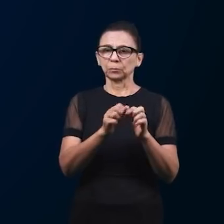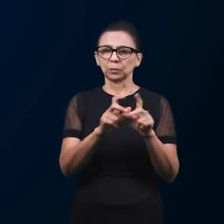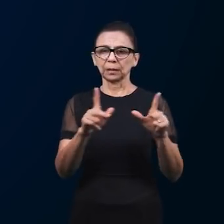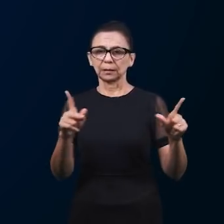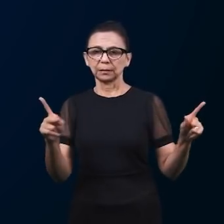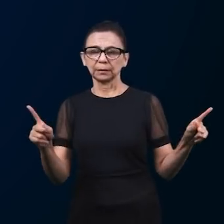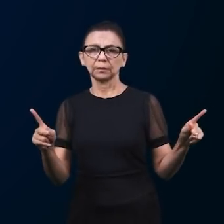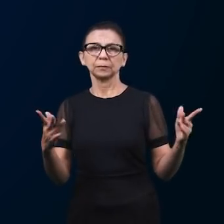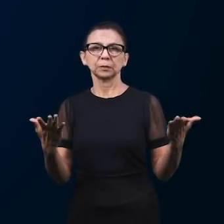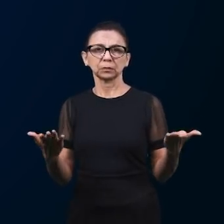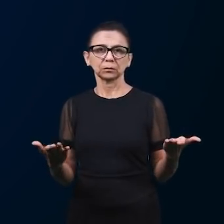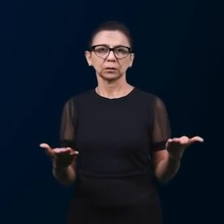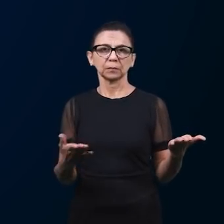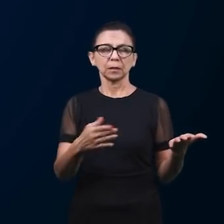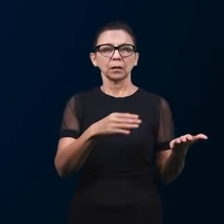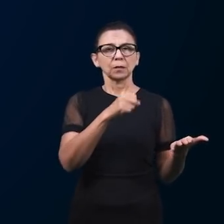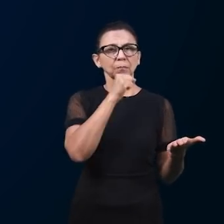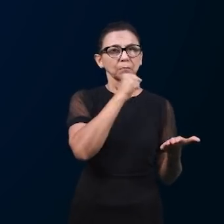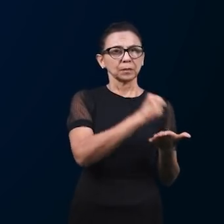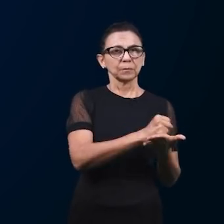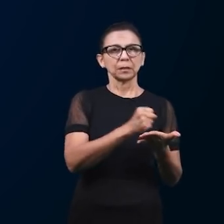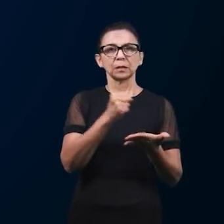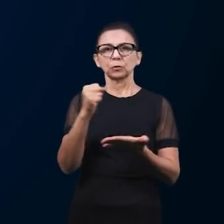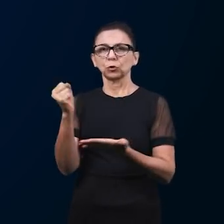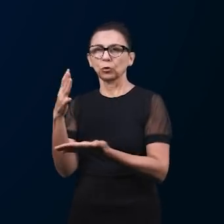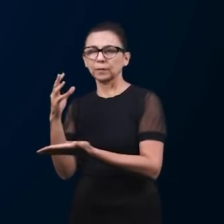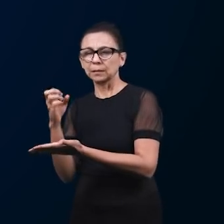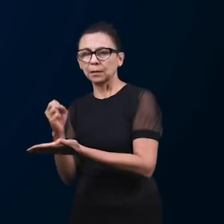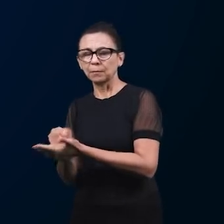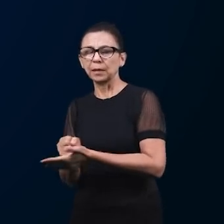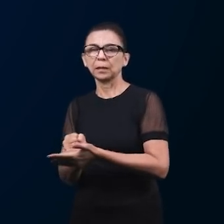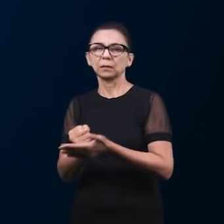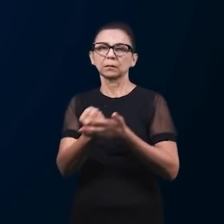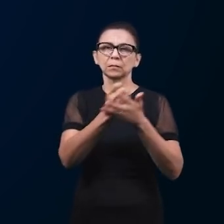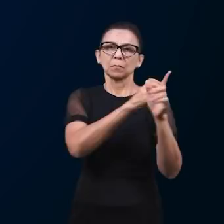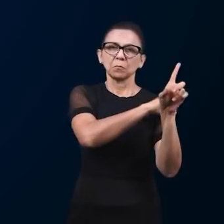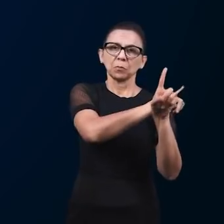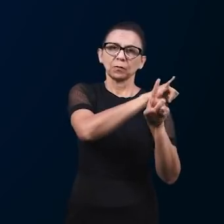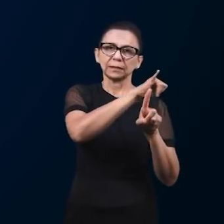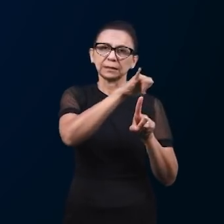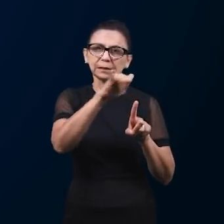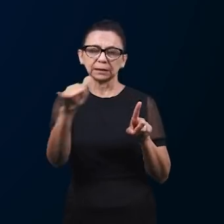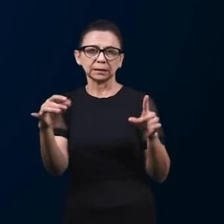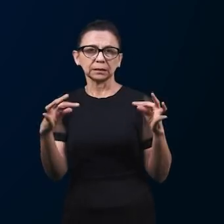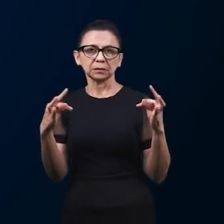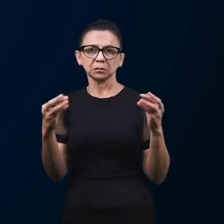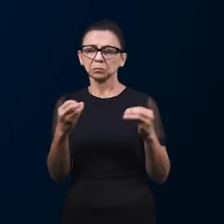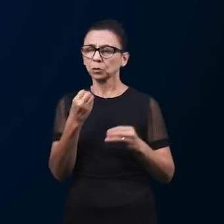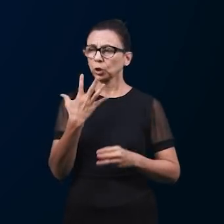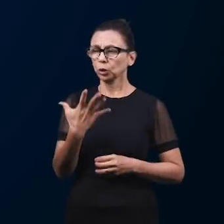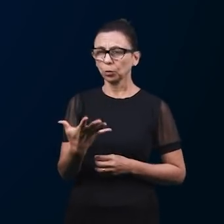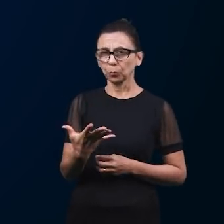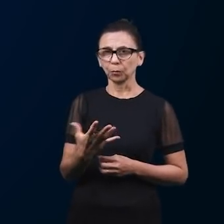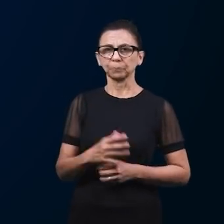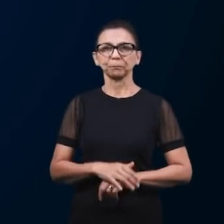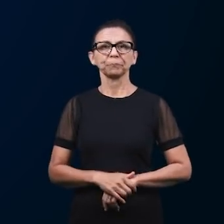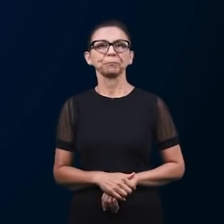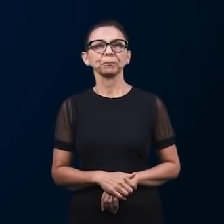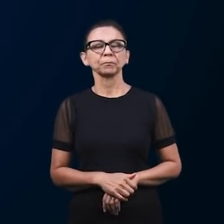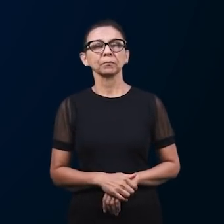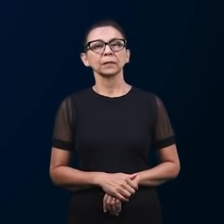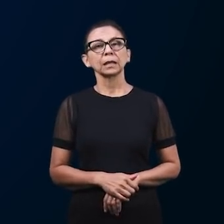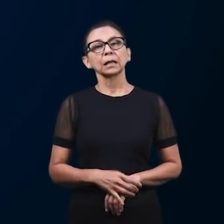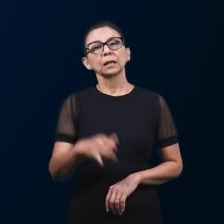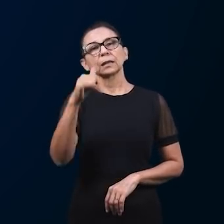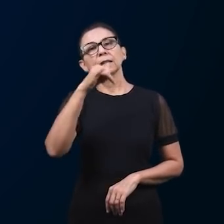Apocalipse, ou ainda a correlação entre os aspectos históricos e proféticos dos temas estudados e de sua aplicação para a vida da igreja hoje. Nós